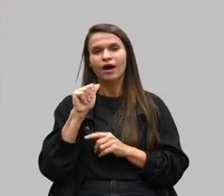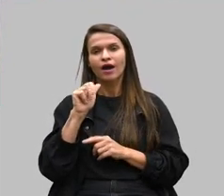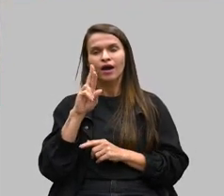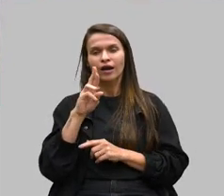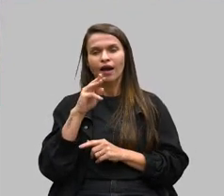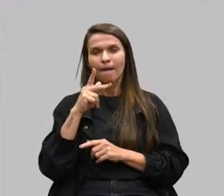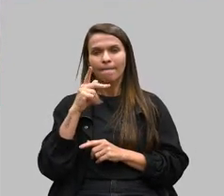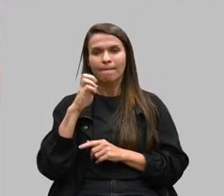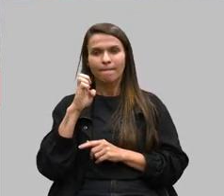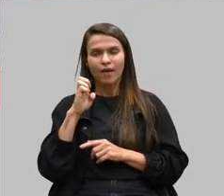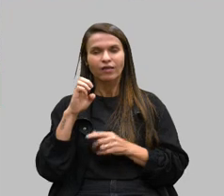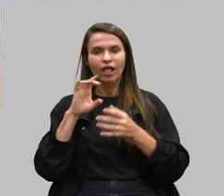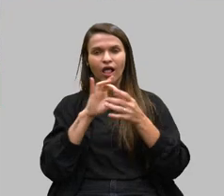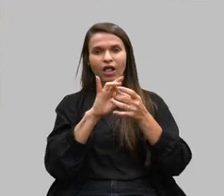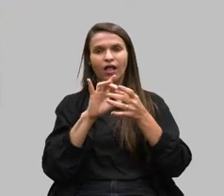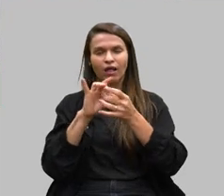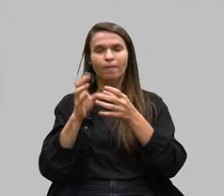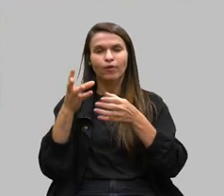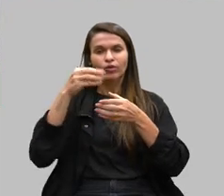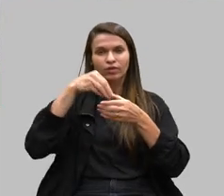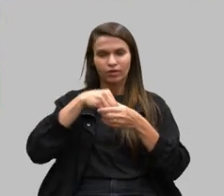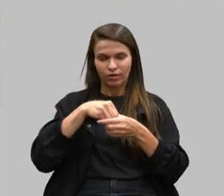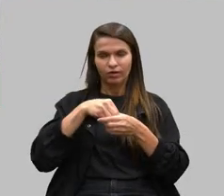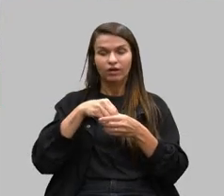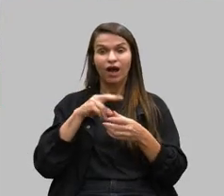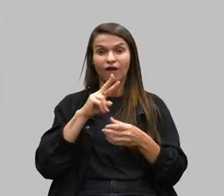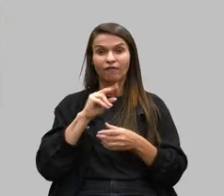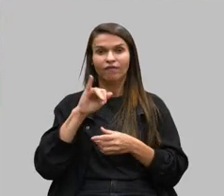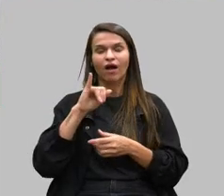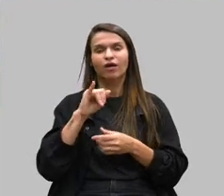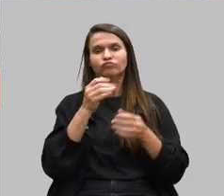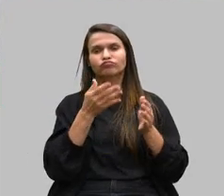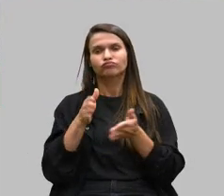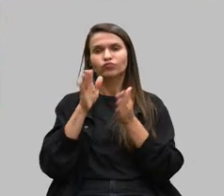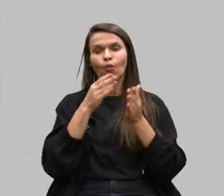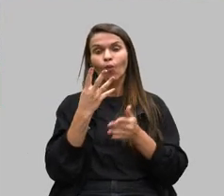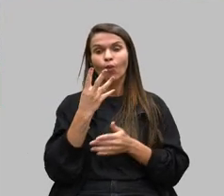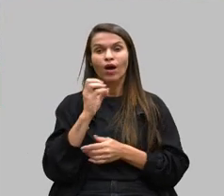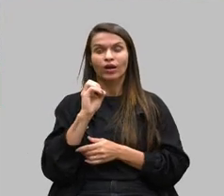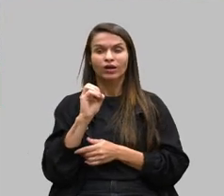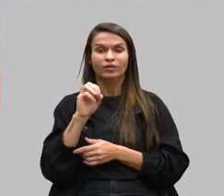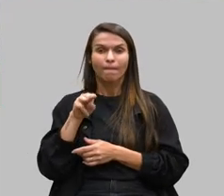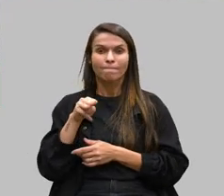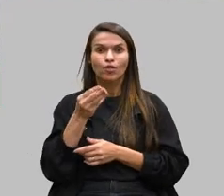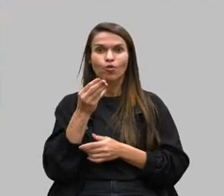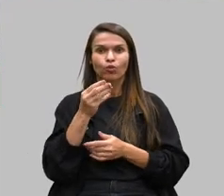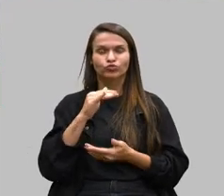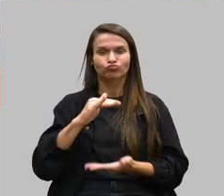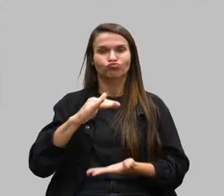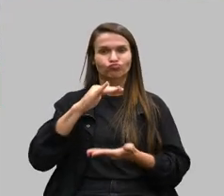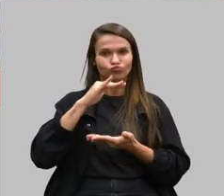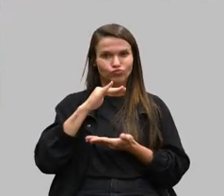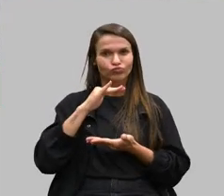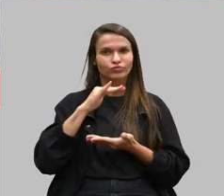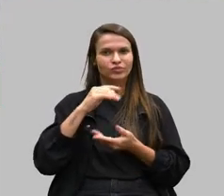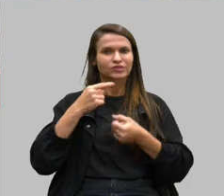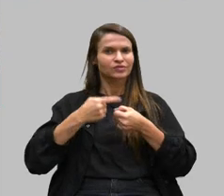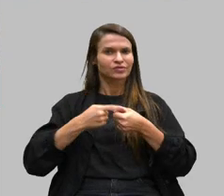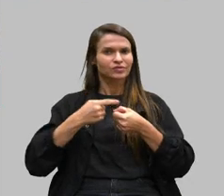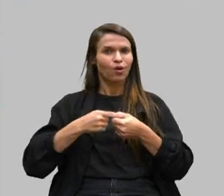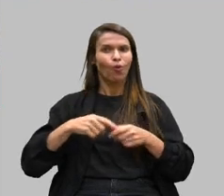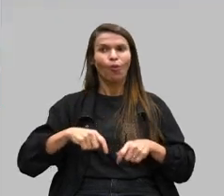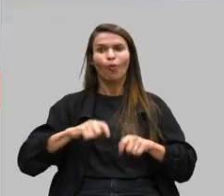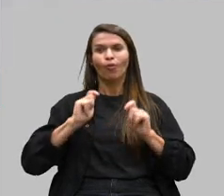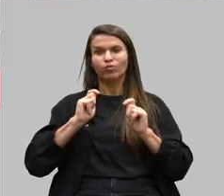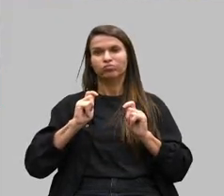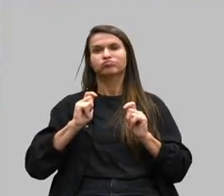mineração por dentro ali que agora vai passar a produzir e 40 milhões de Tonelada em Garapé onde nós vamos botar não não tem como conviver